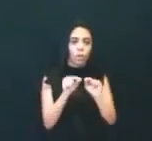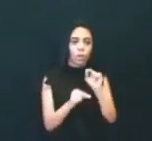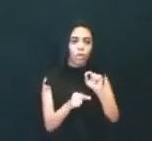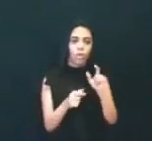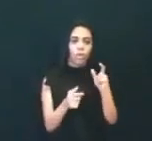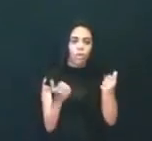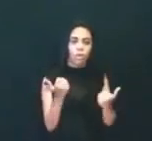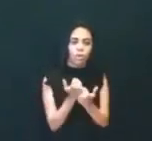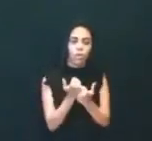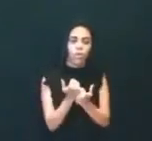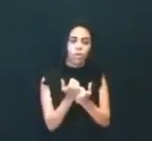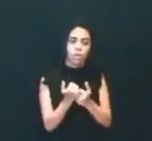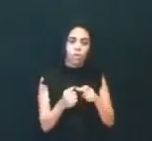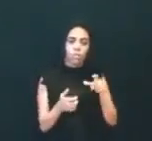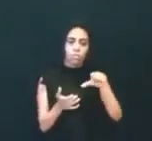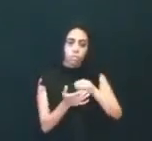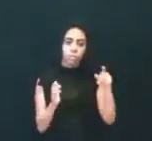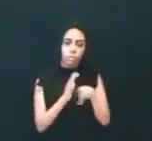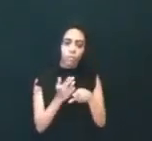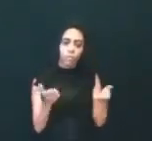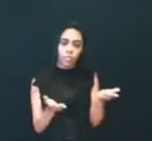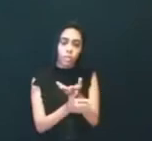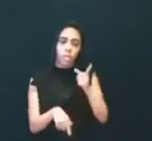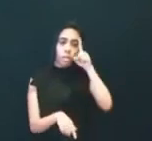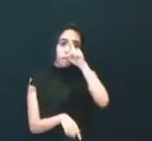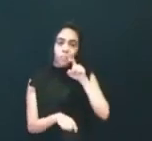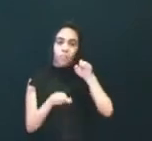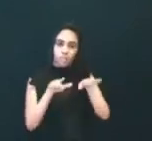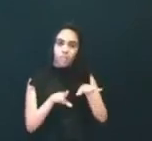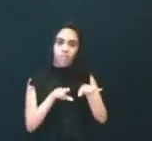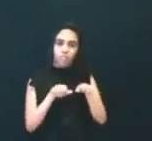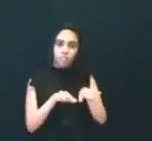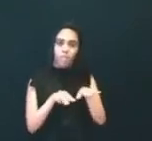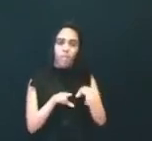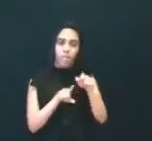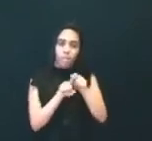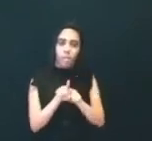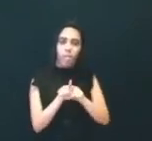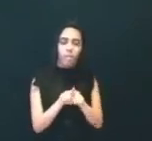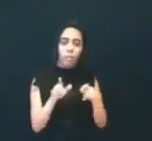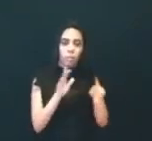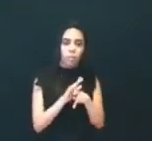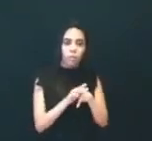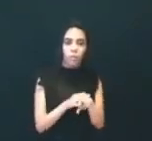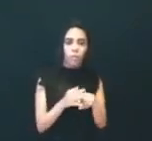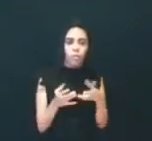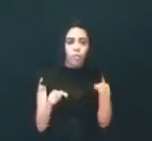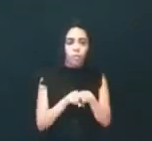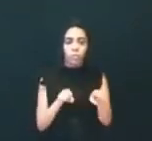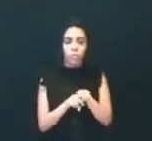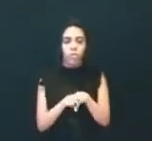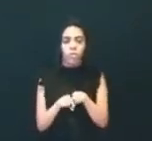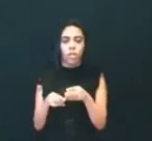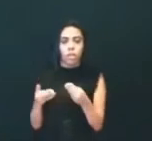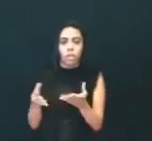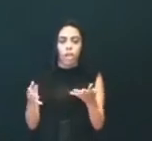Central Estadual de Transplante, né? Lembrando que nós estamos no mês de setembro, na 23ª Campanha Nacional de